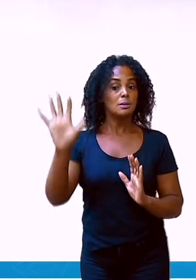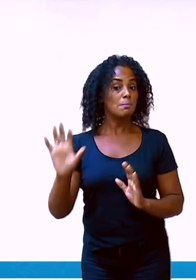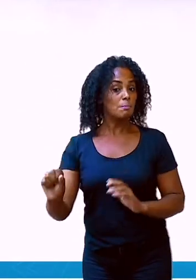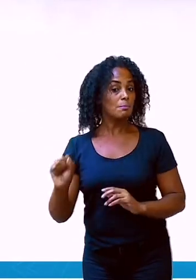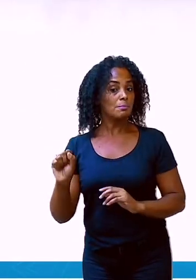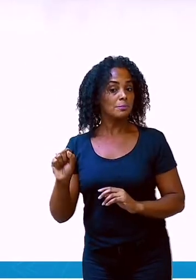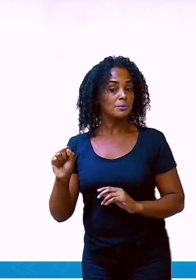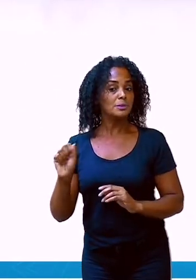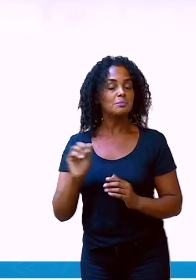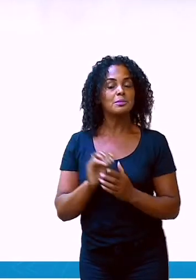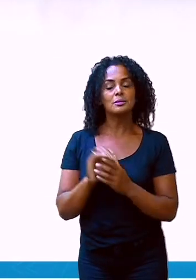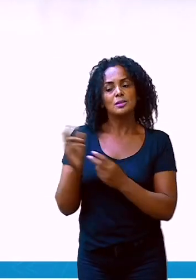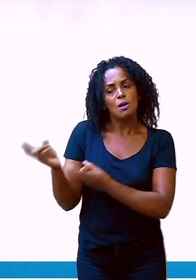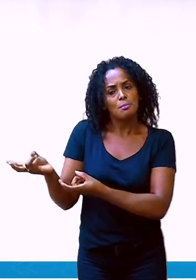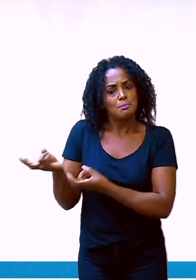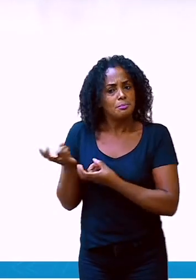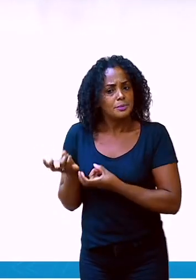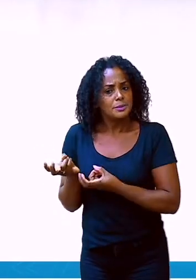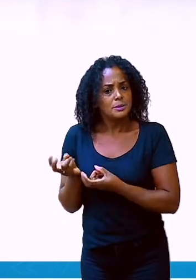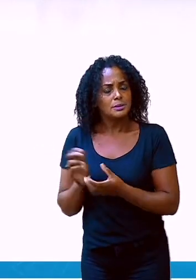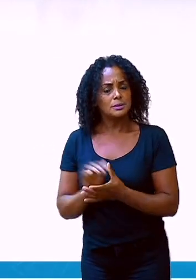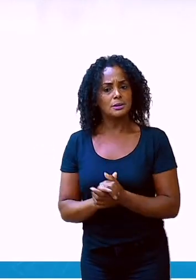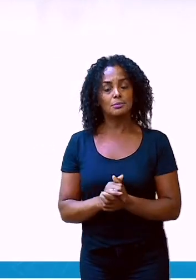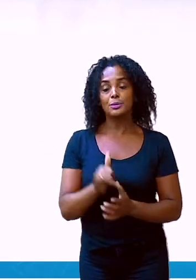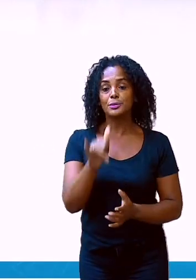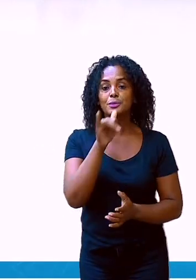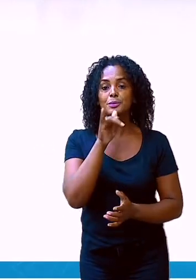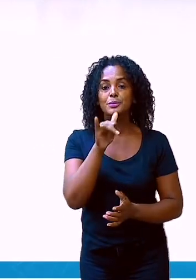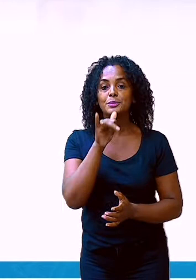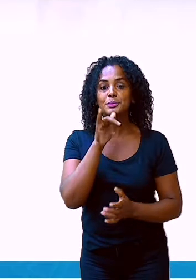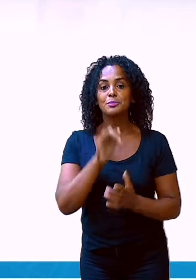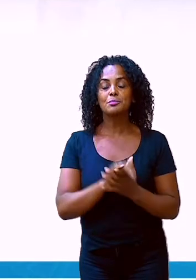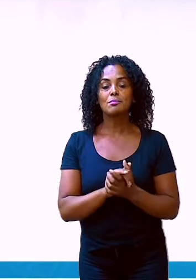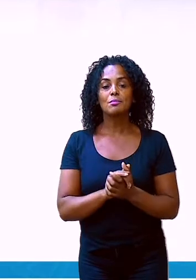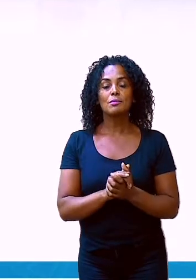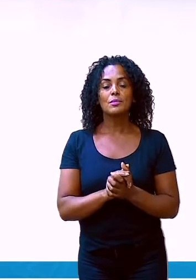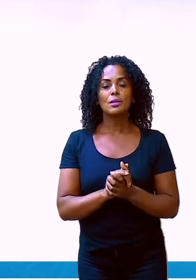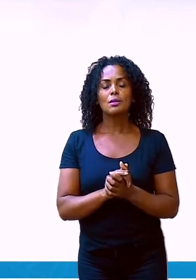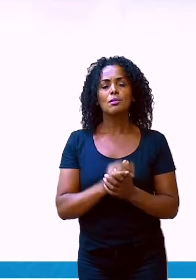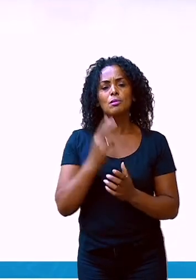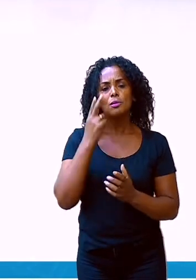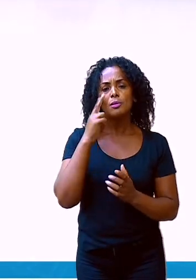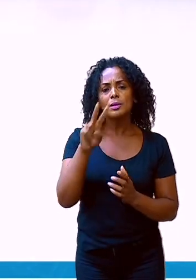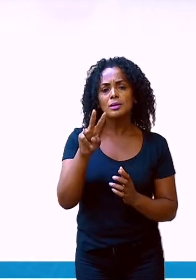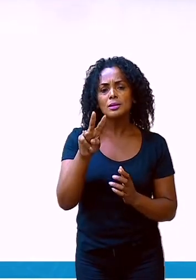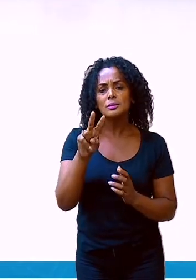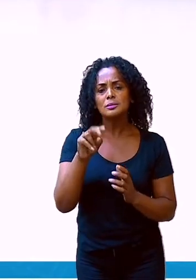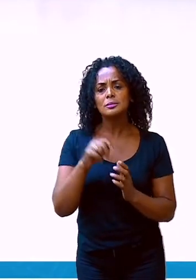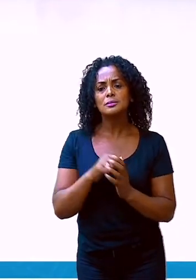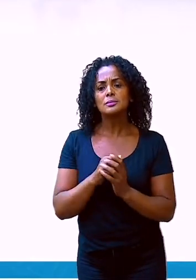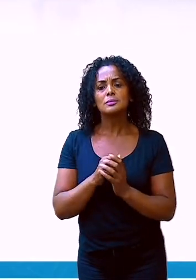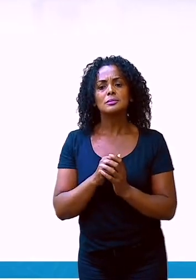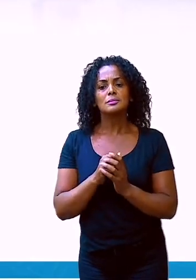Então, observe, por exemplo, através do símbolo, esta imagem.